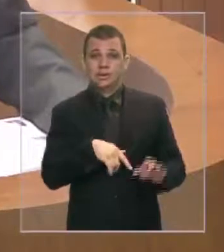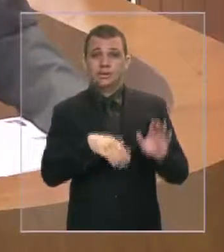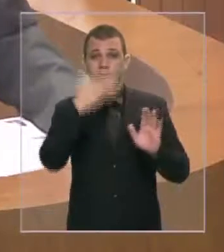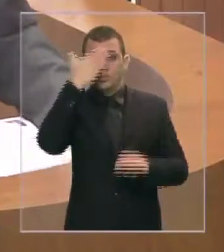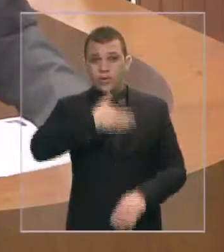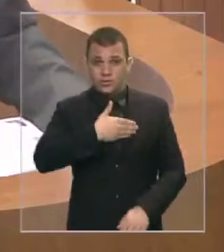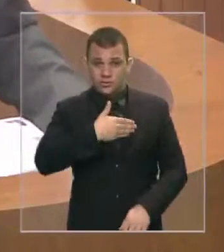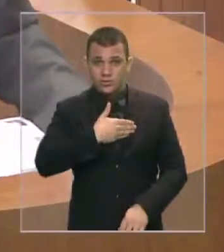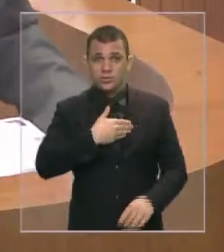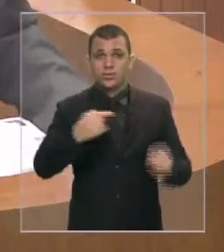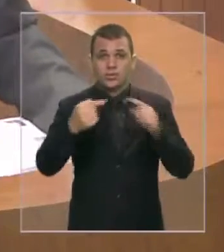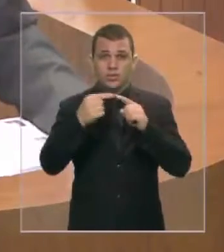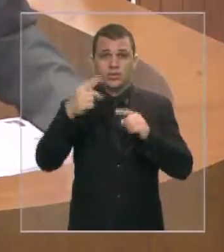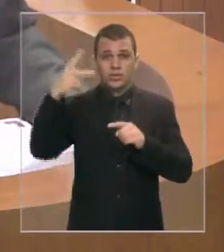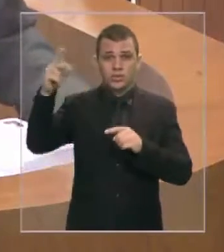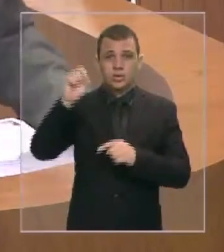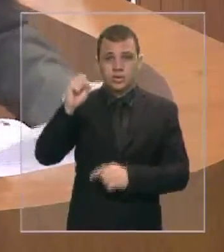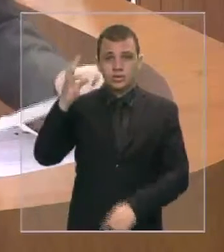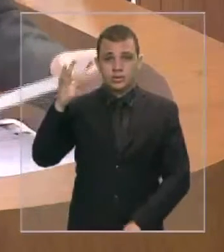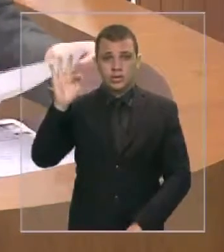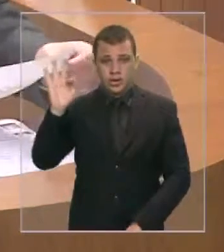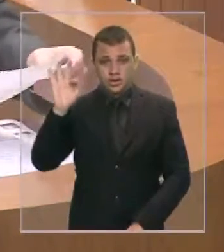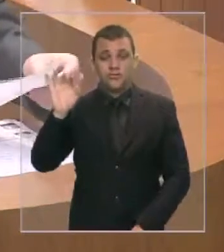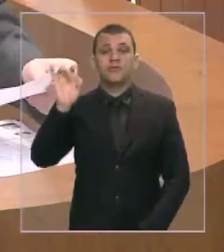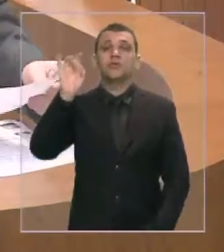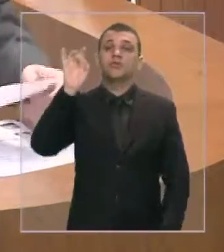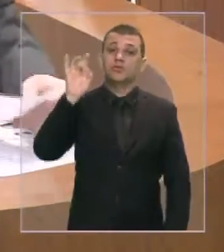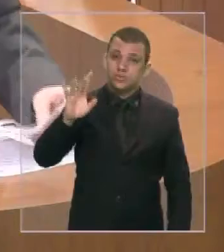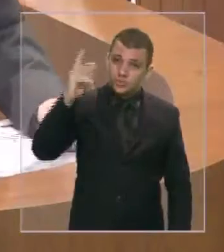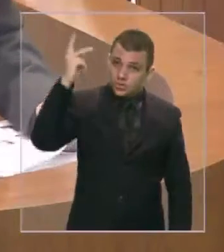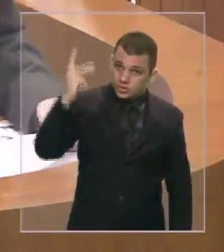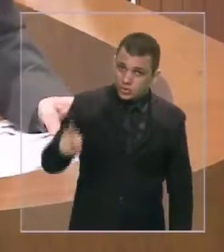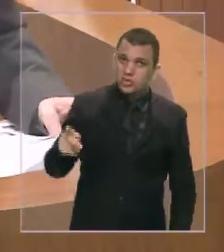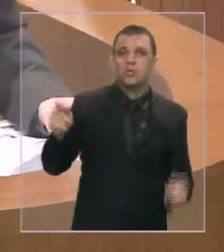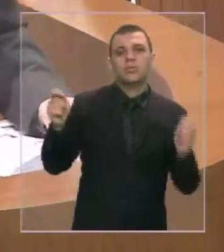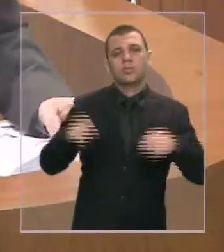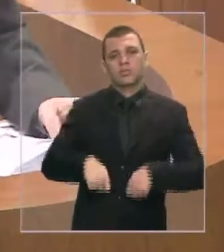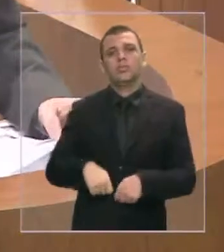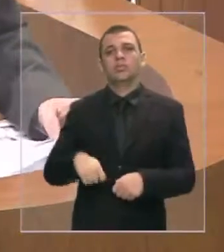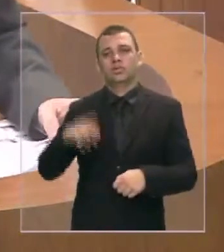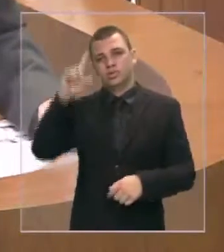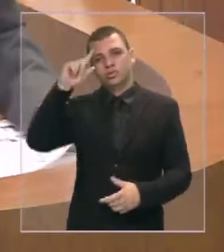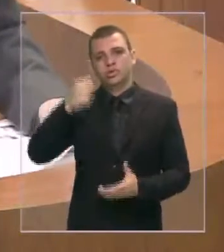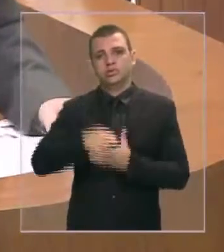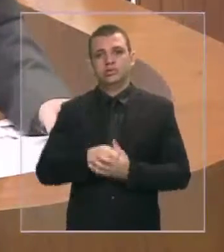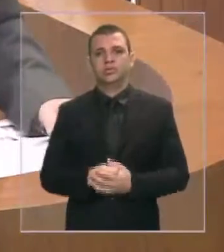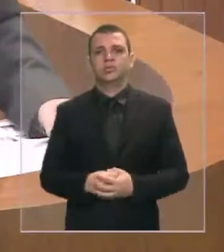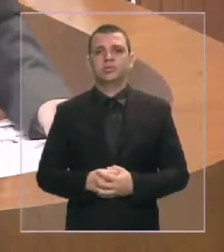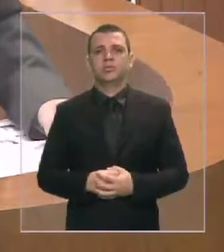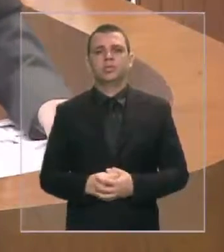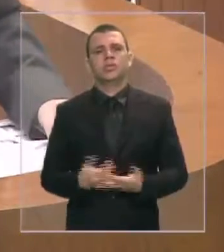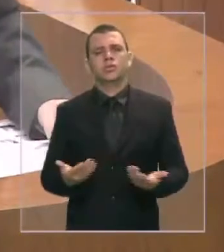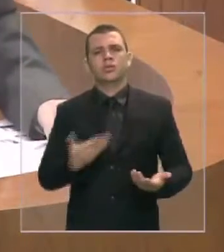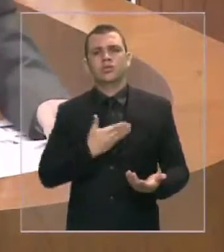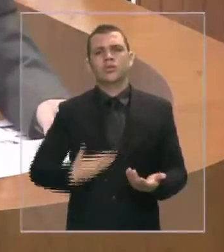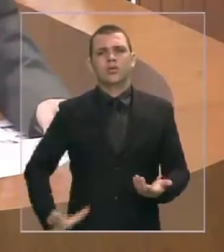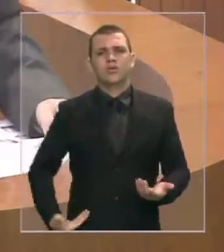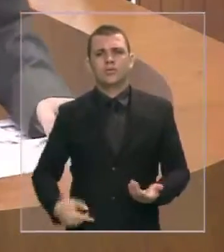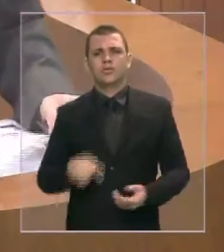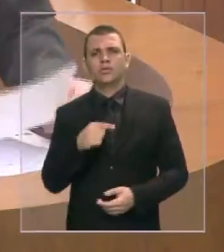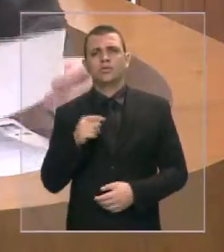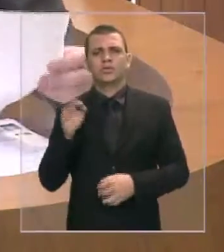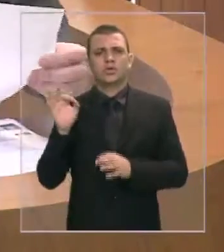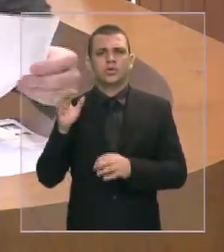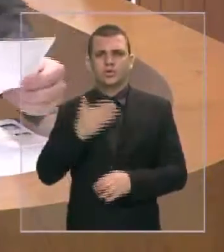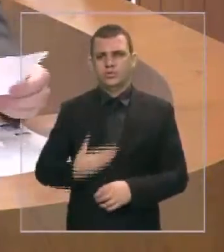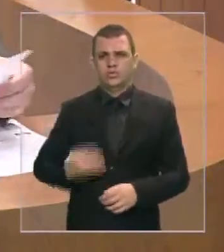este tribunal pode decidir o que fazer. Não só o governador, que não é mais juiz, mas hoje é governador